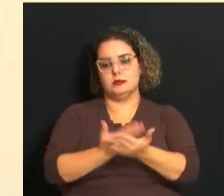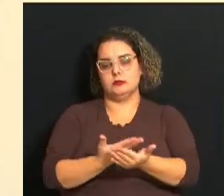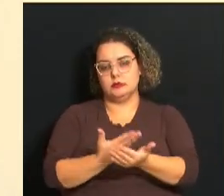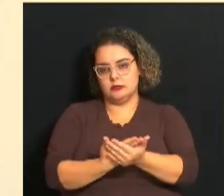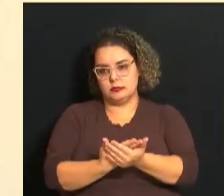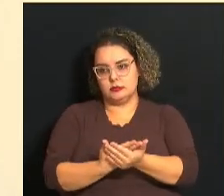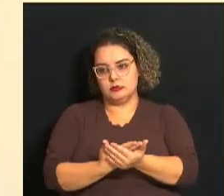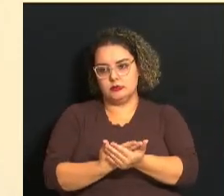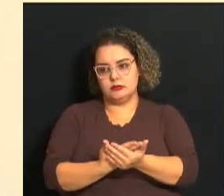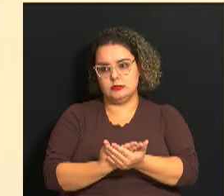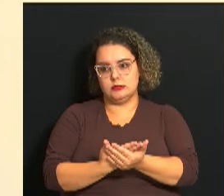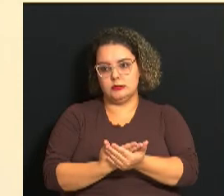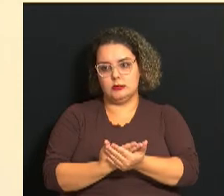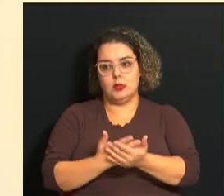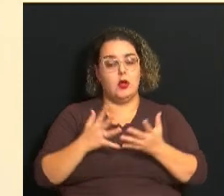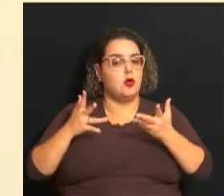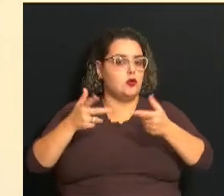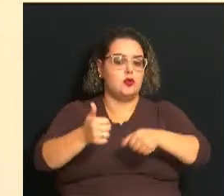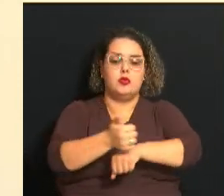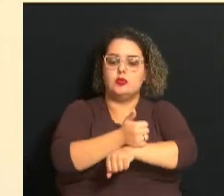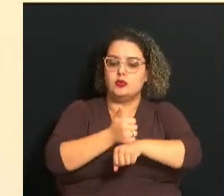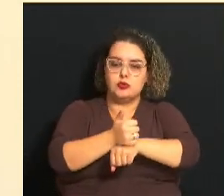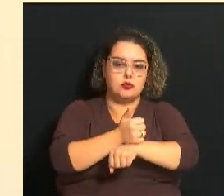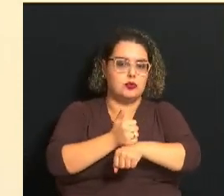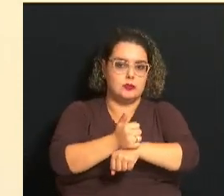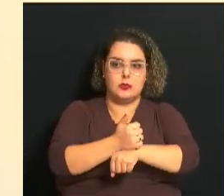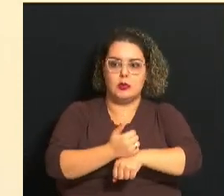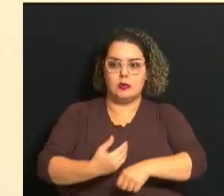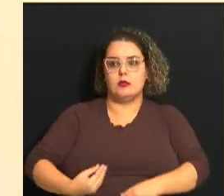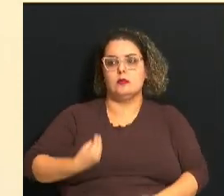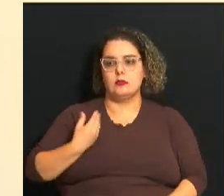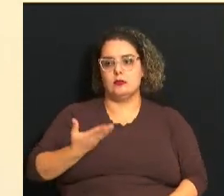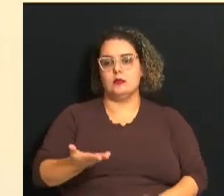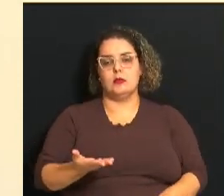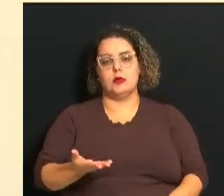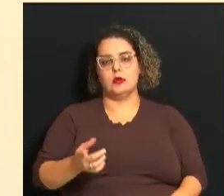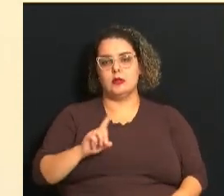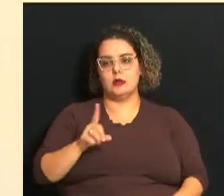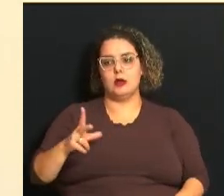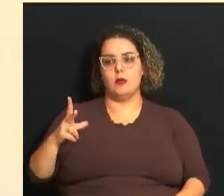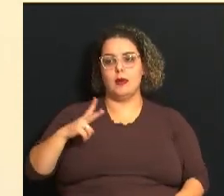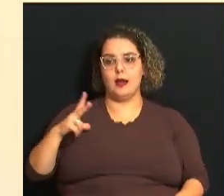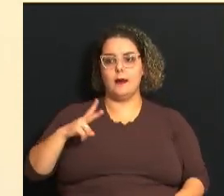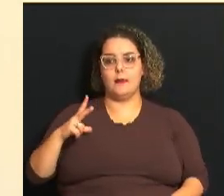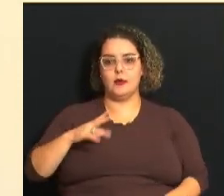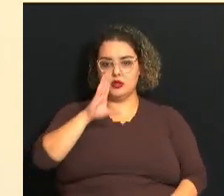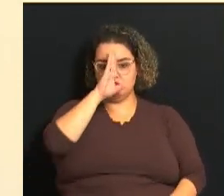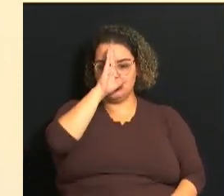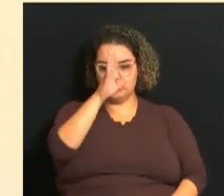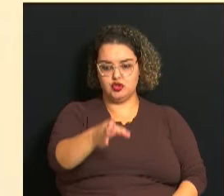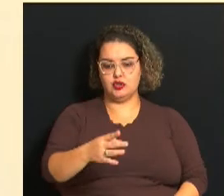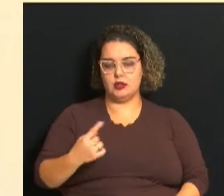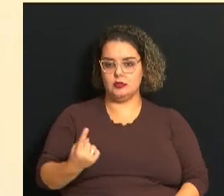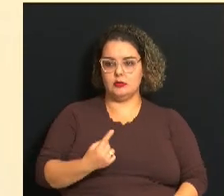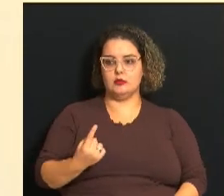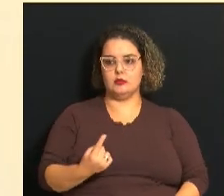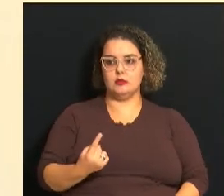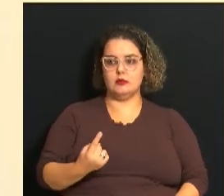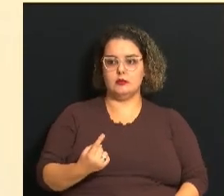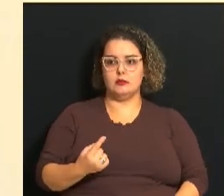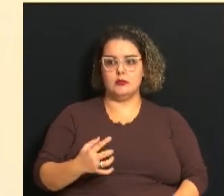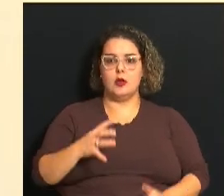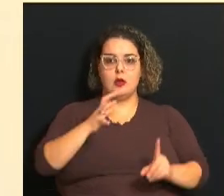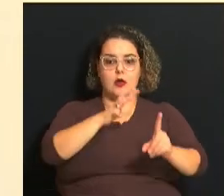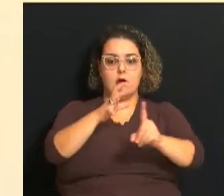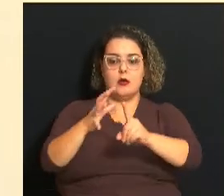ele atinge indistintamente todos os profissionais que passaram por aquela situação não é pessoal e individual mas é um assédio